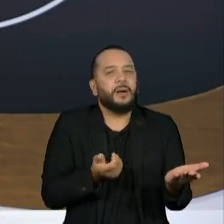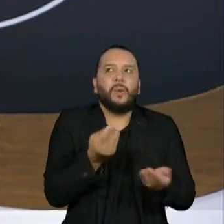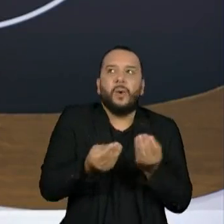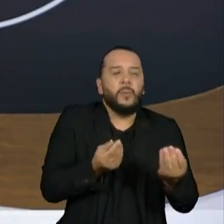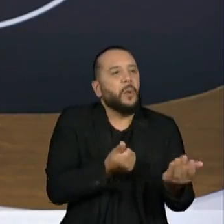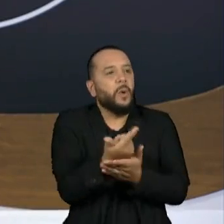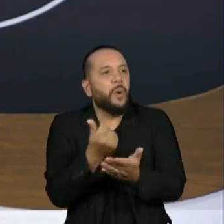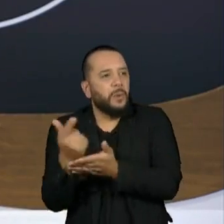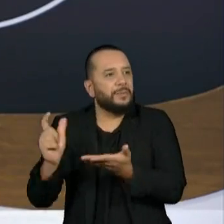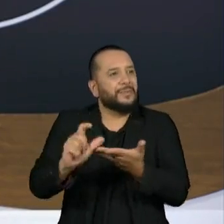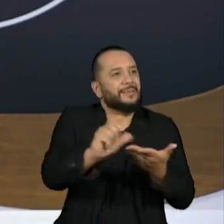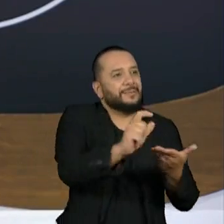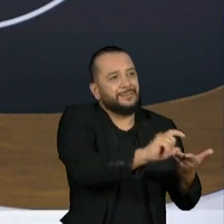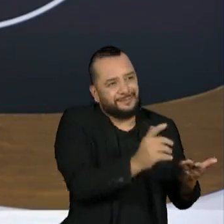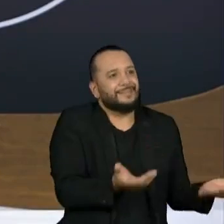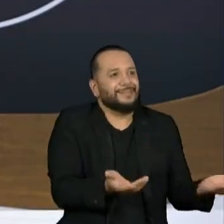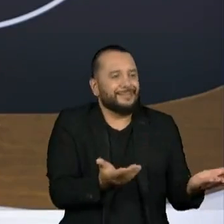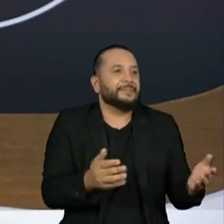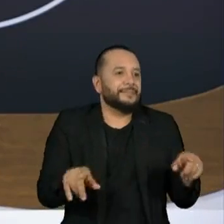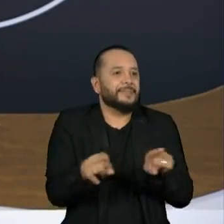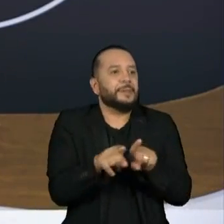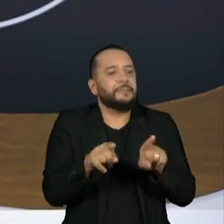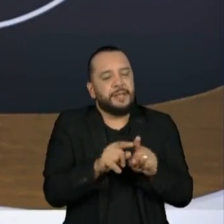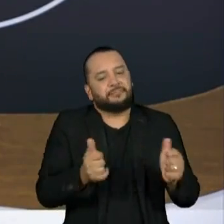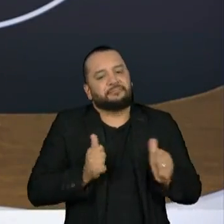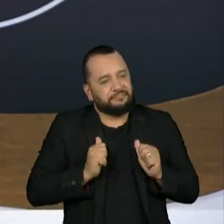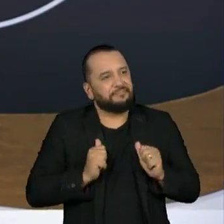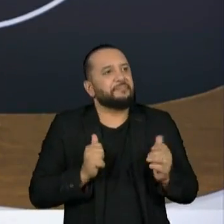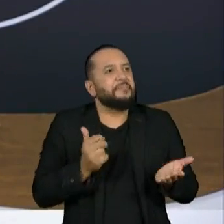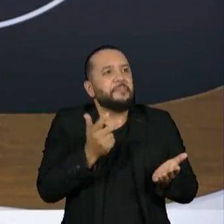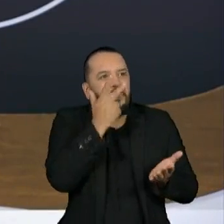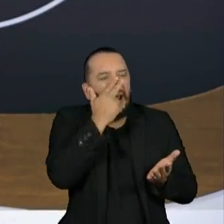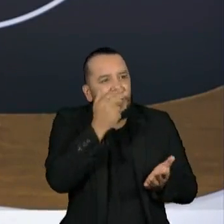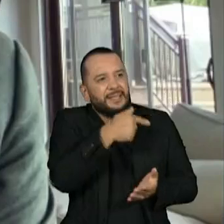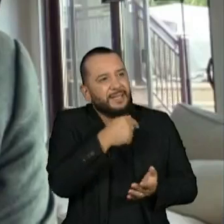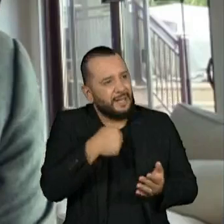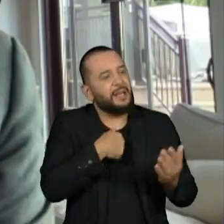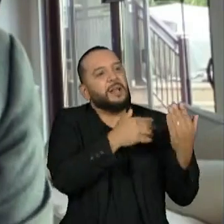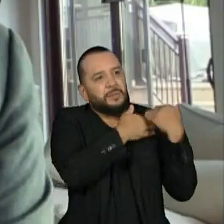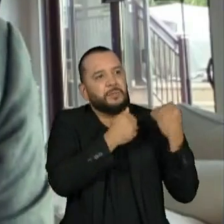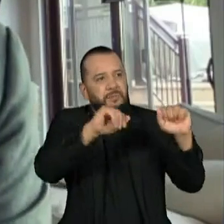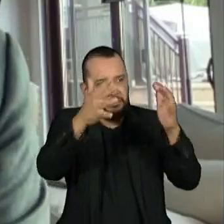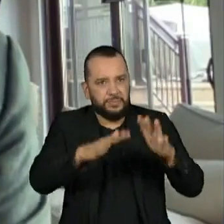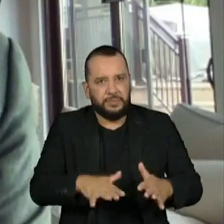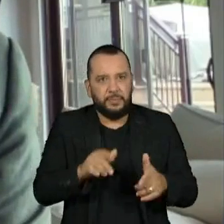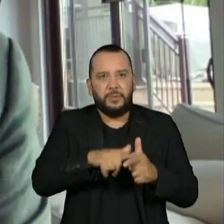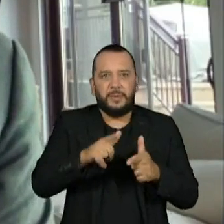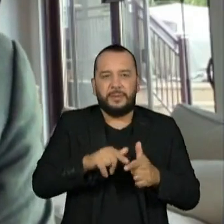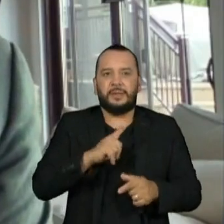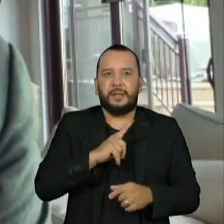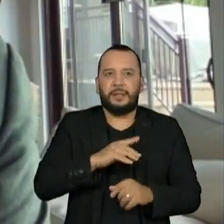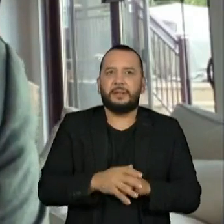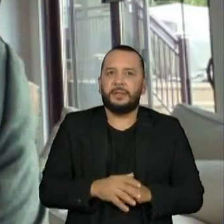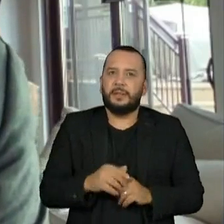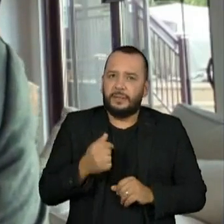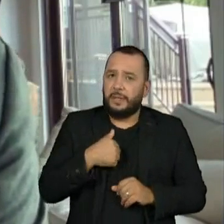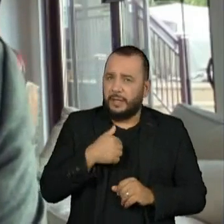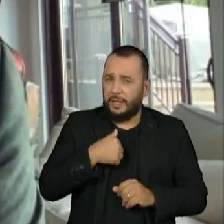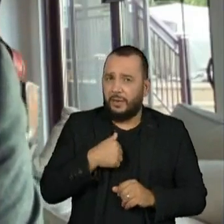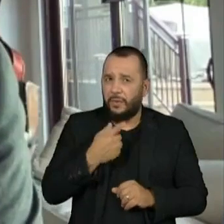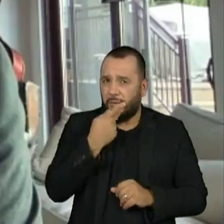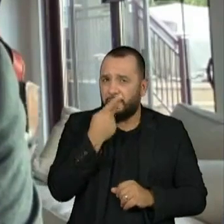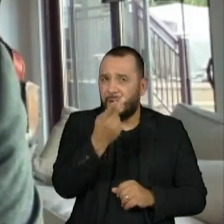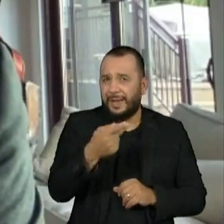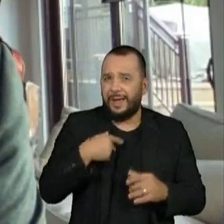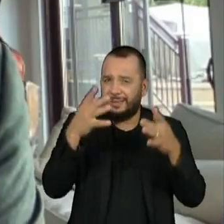respeito da pouca importância do peso da liderança no agravamento da crise? Well, I don't want to get drawn into